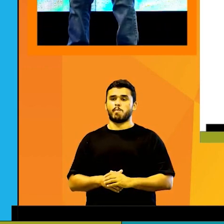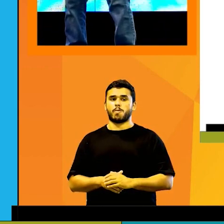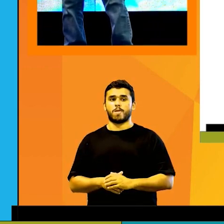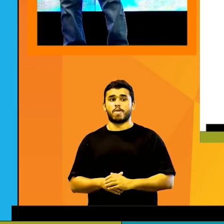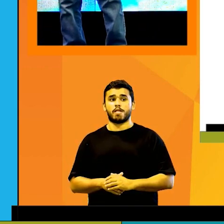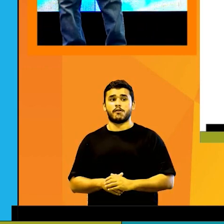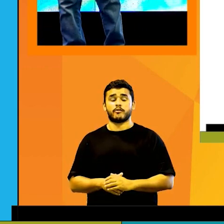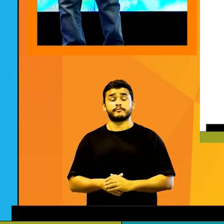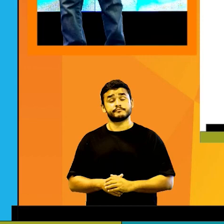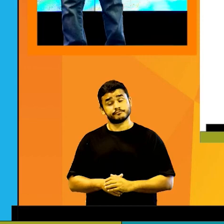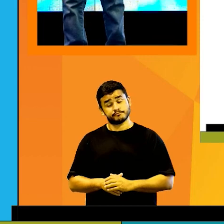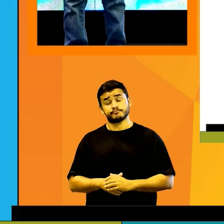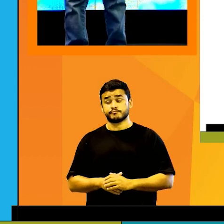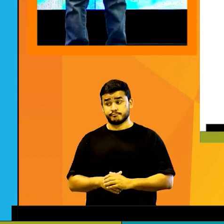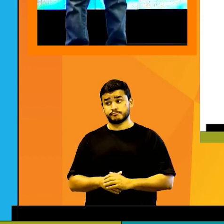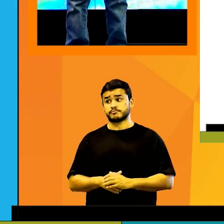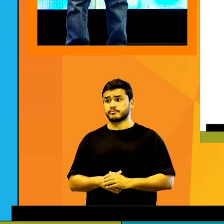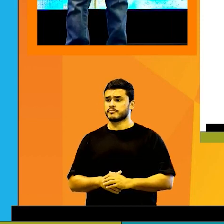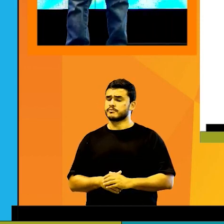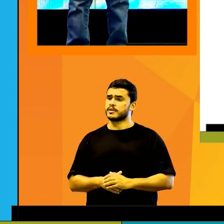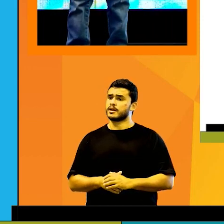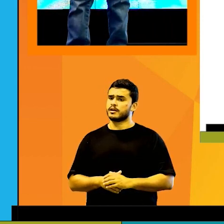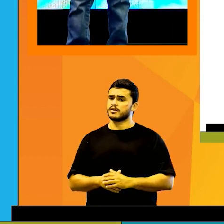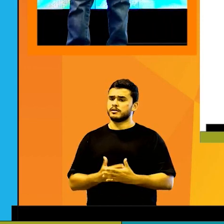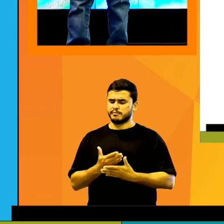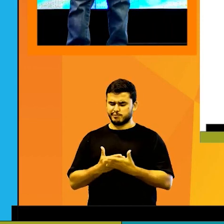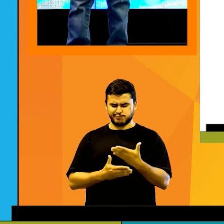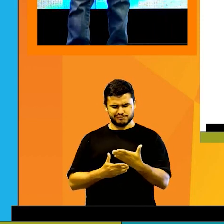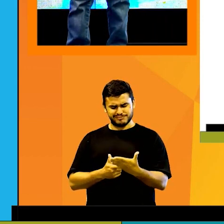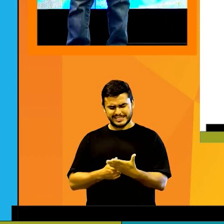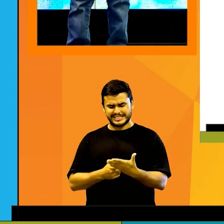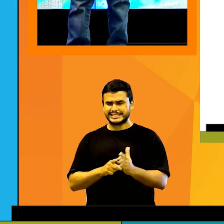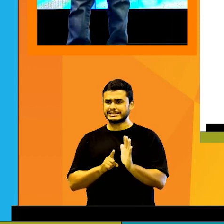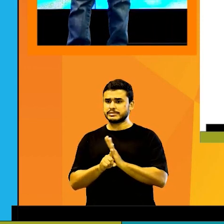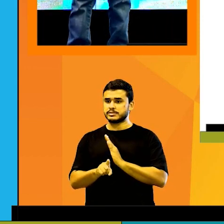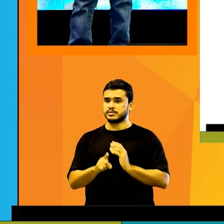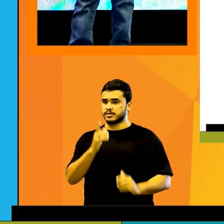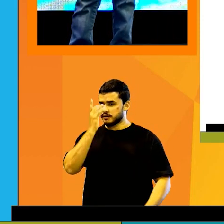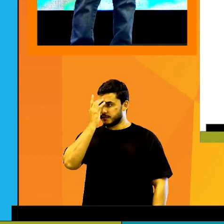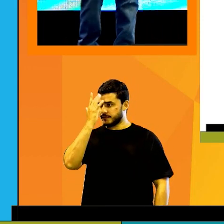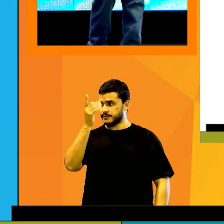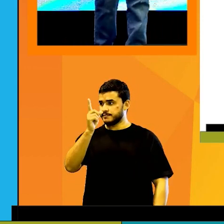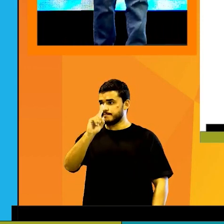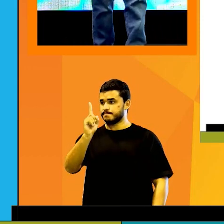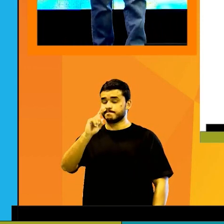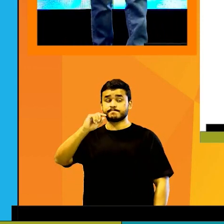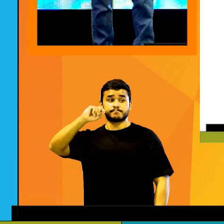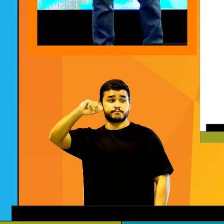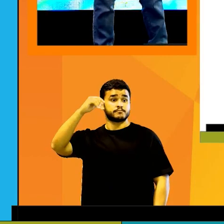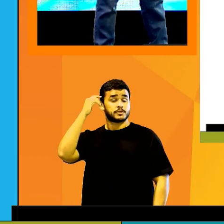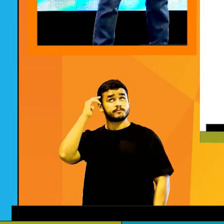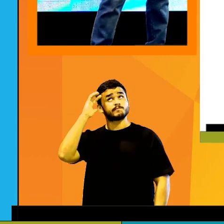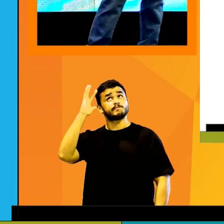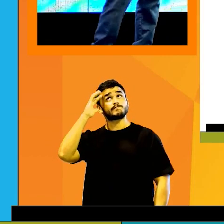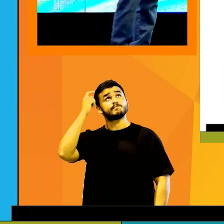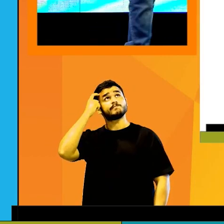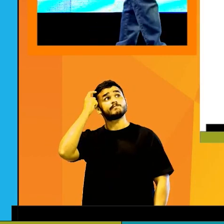Professor, às vezes o Enem traz umas questões assim meio salgadas, né? Essa daí não é das fáceis, não. Aí tem que pensar um